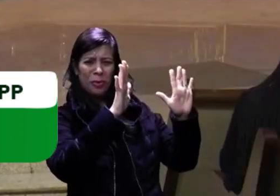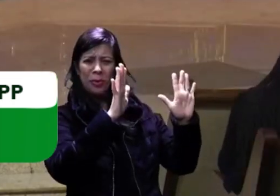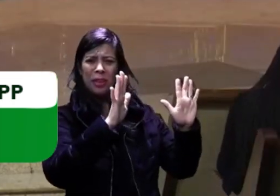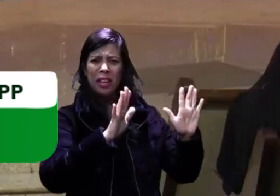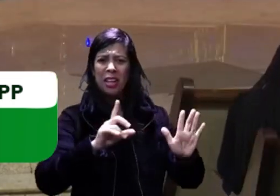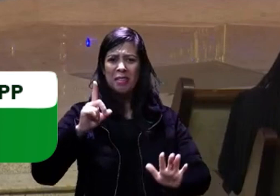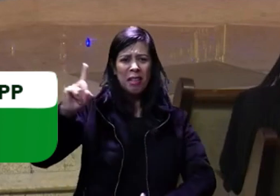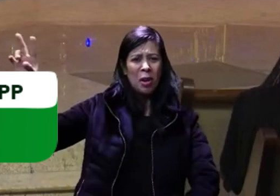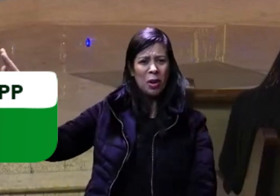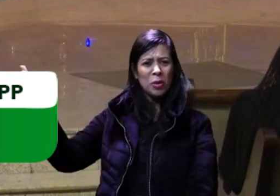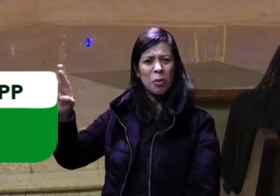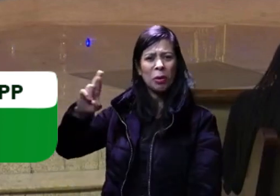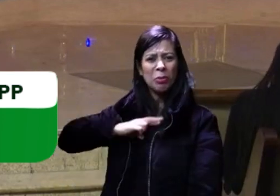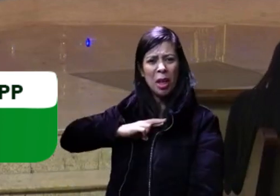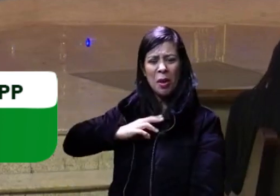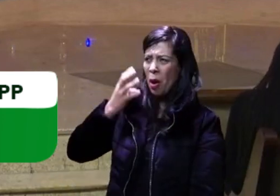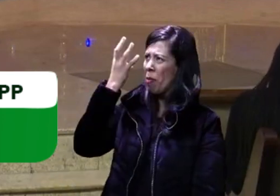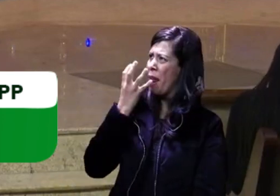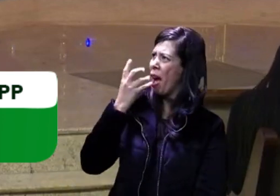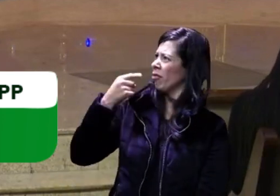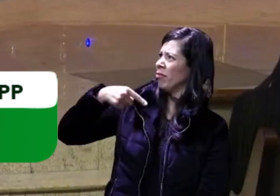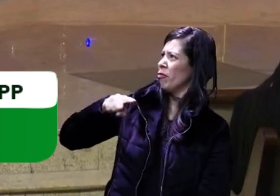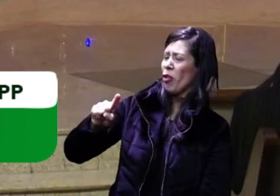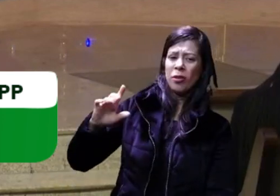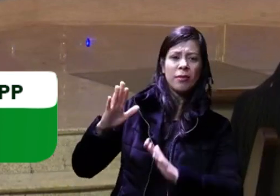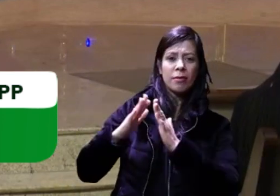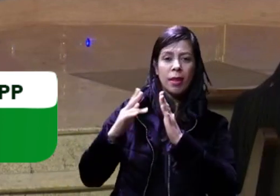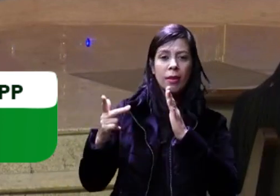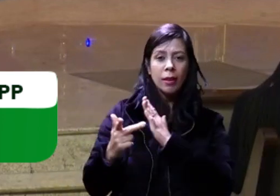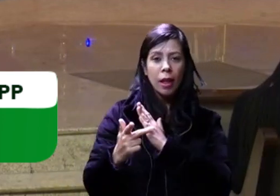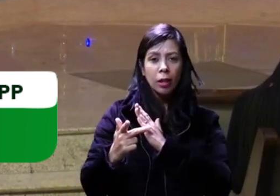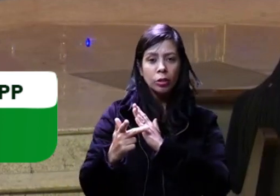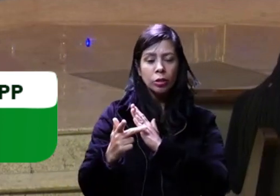que eu pedi. Ah, e Deus tem que fazer o que você pede.